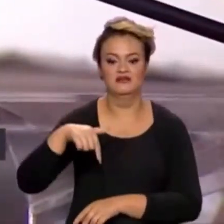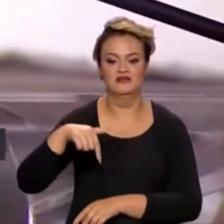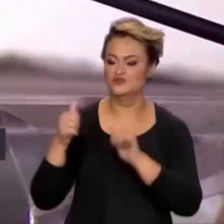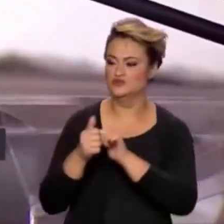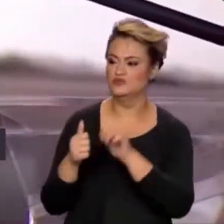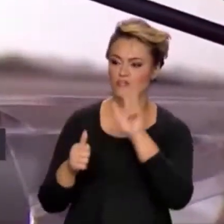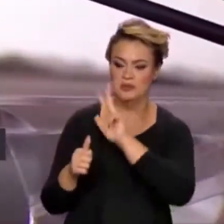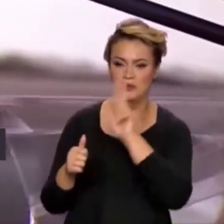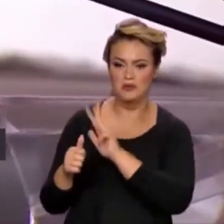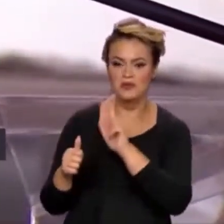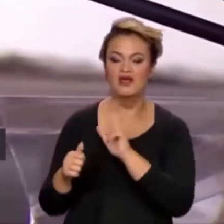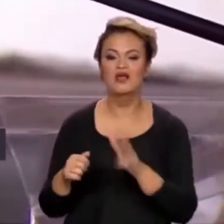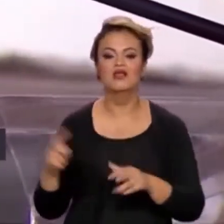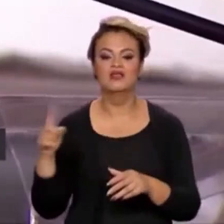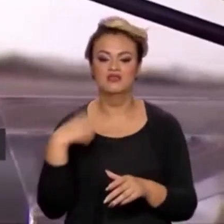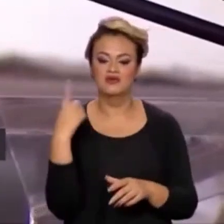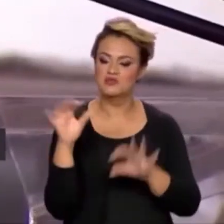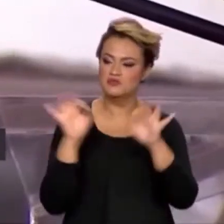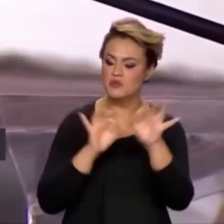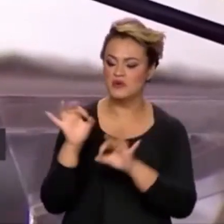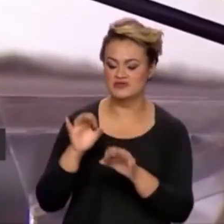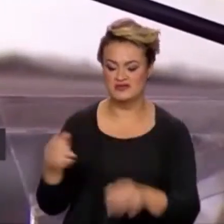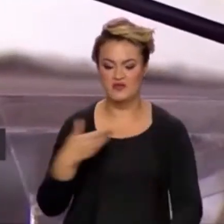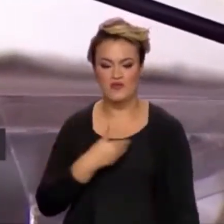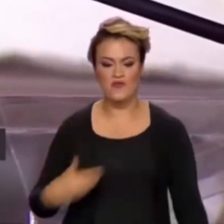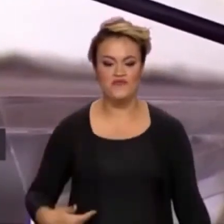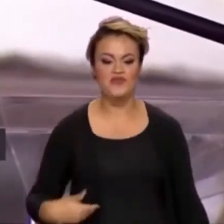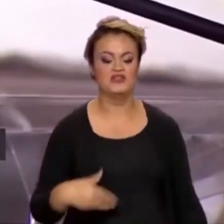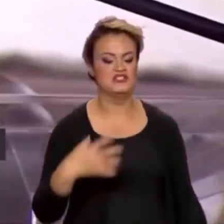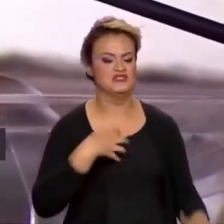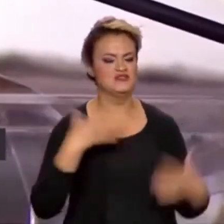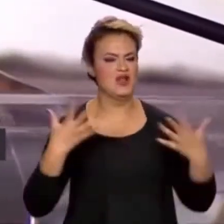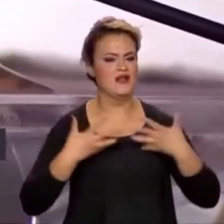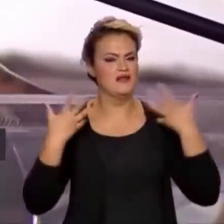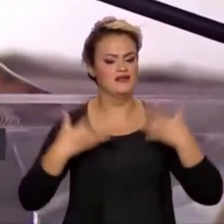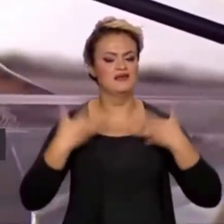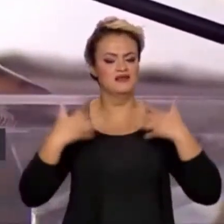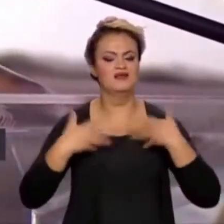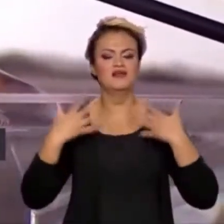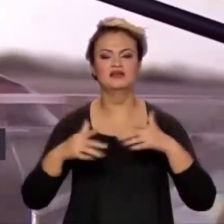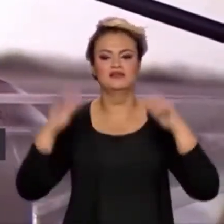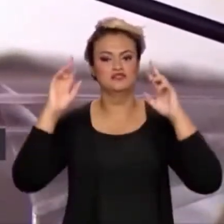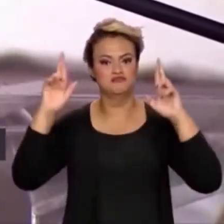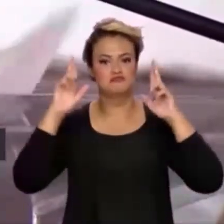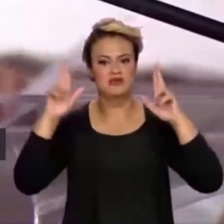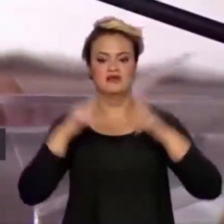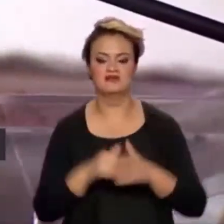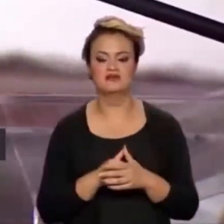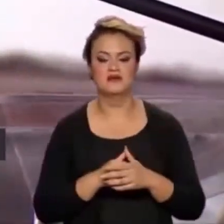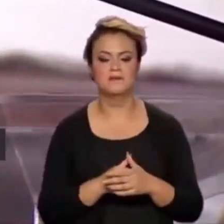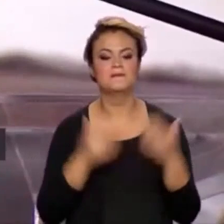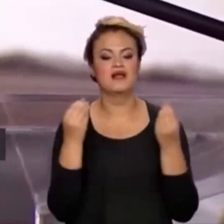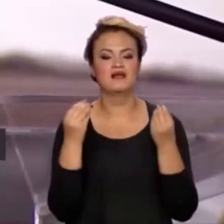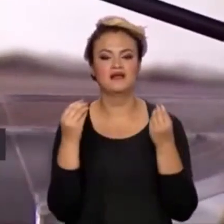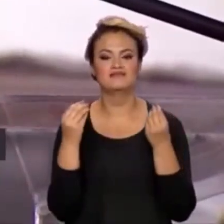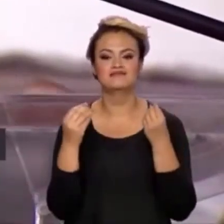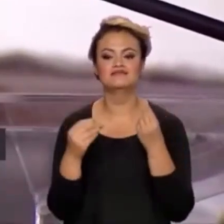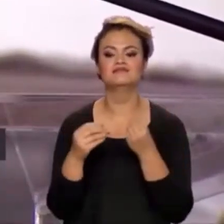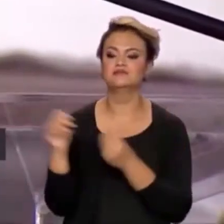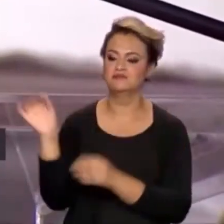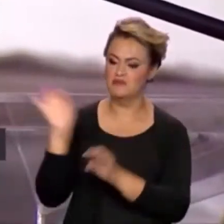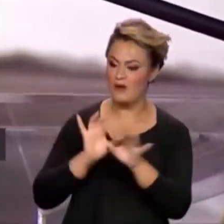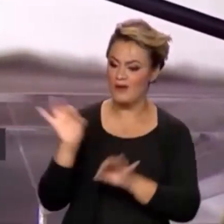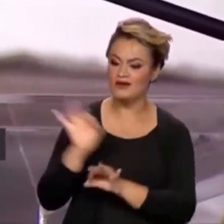presidente Lula. Estamos compondo este governo com muita alegria e também com muita esperança para escrever